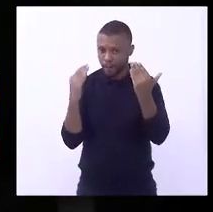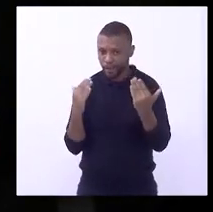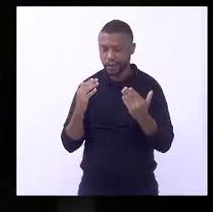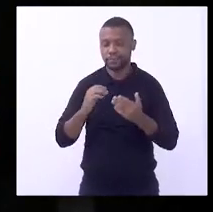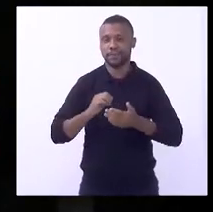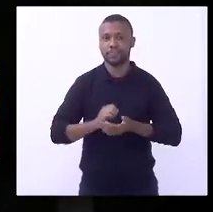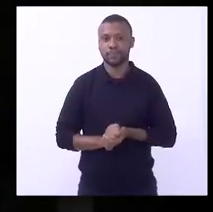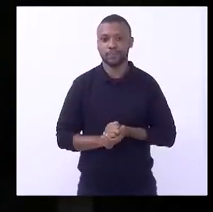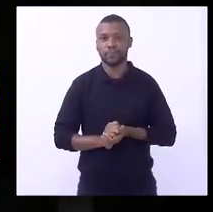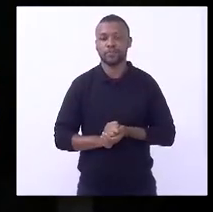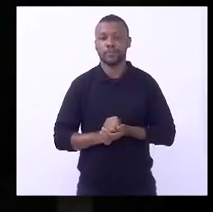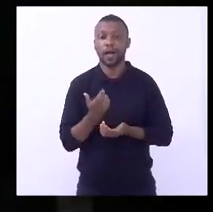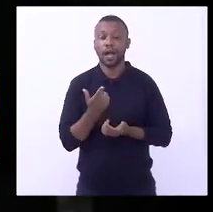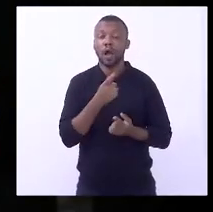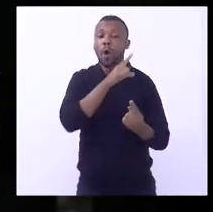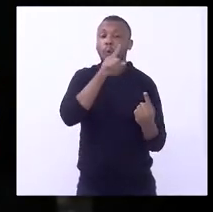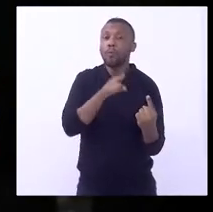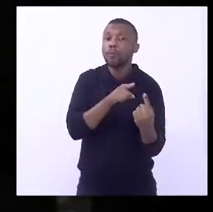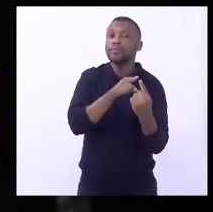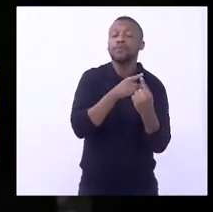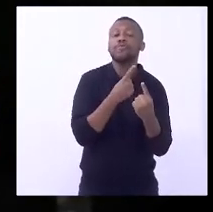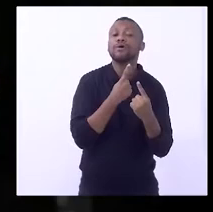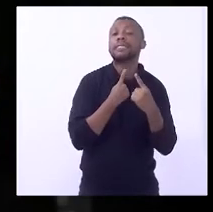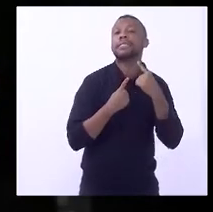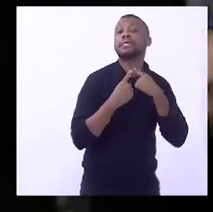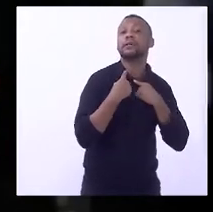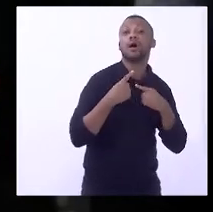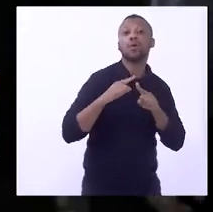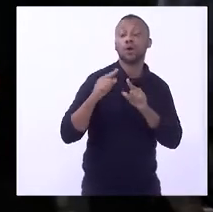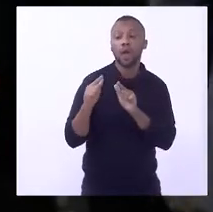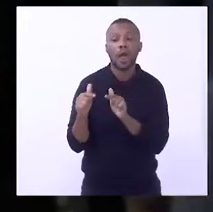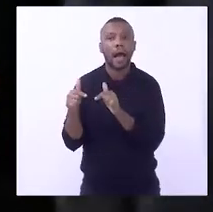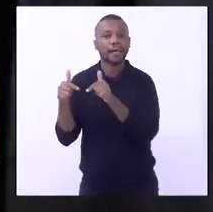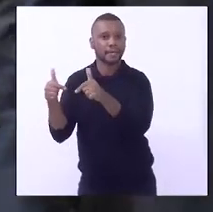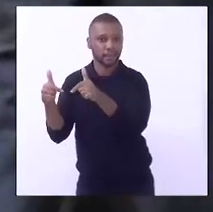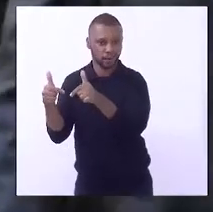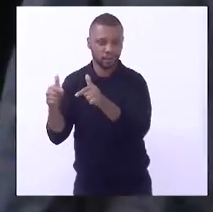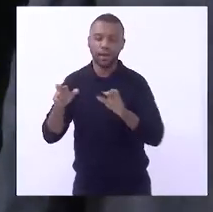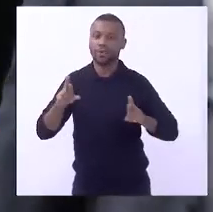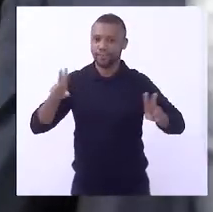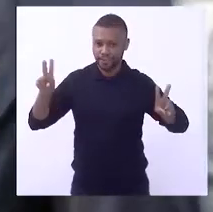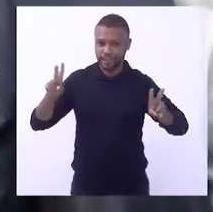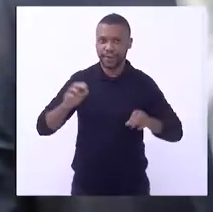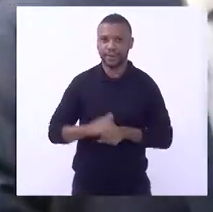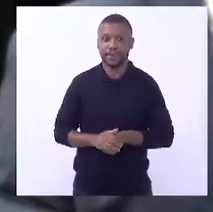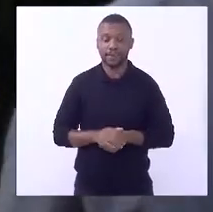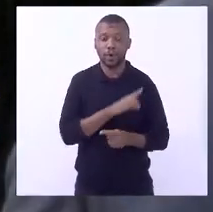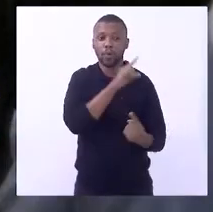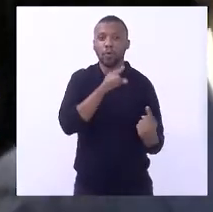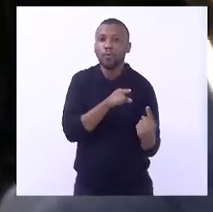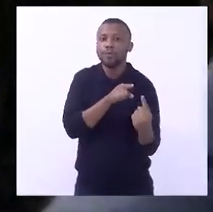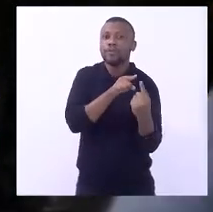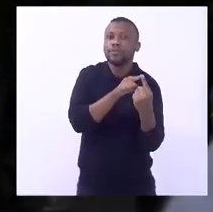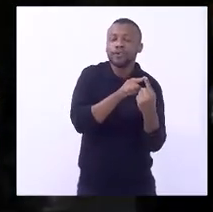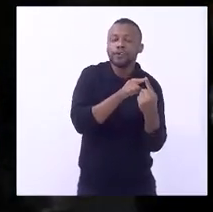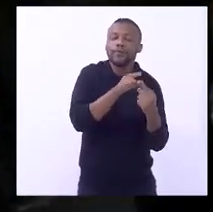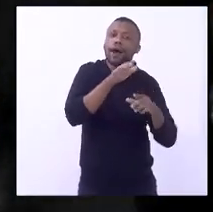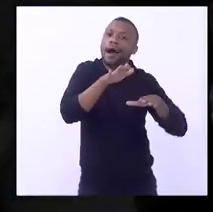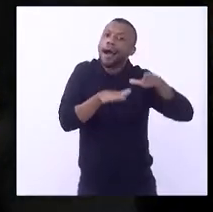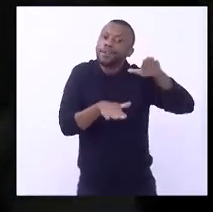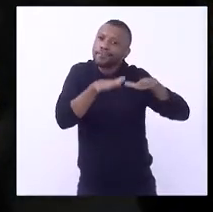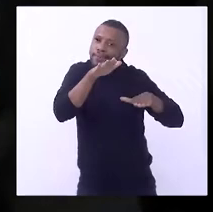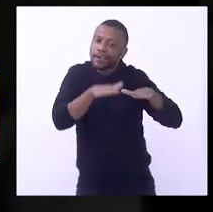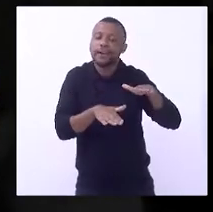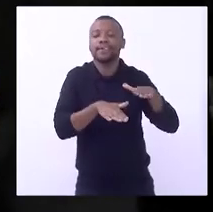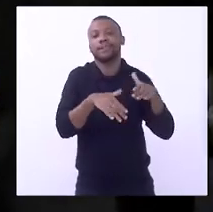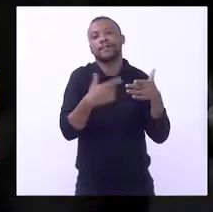o gesto. A intenção, muitas vezes, é demagógica ou não,